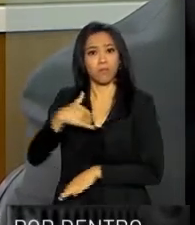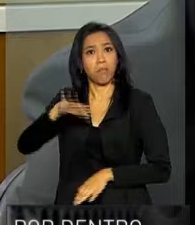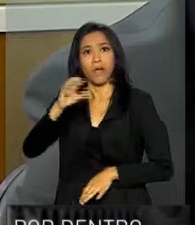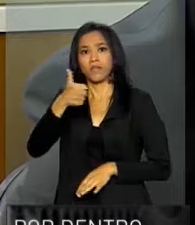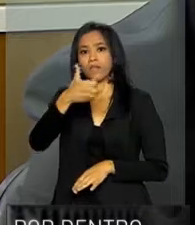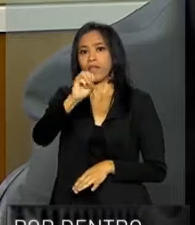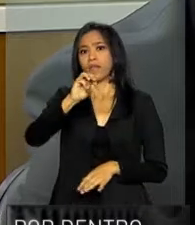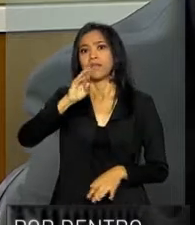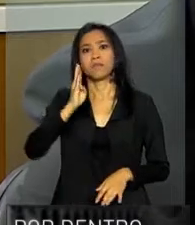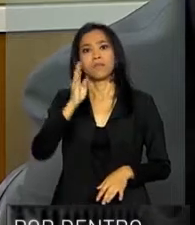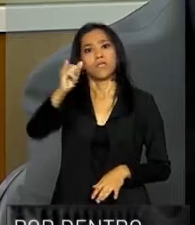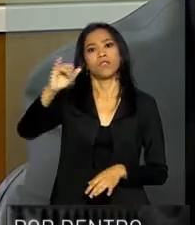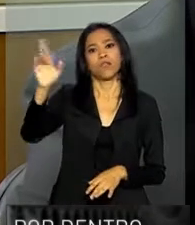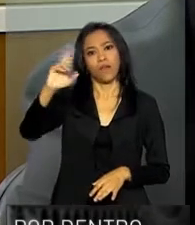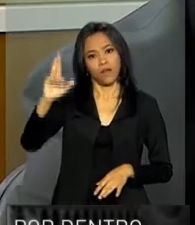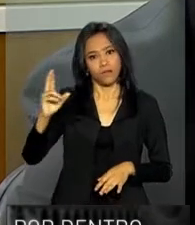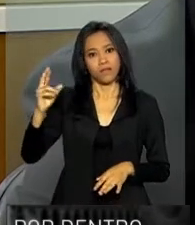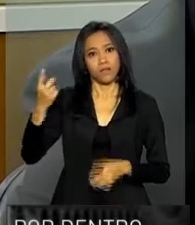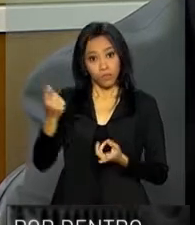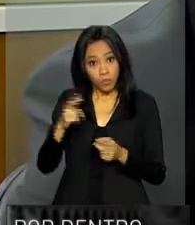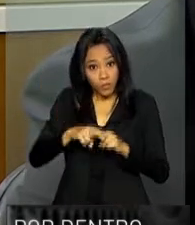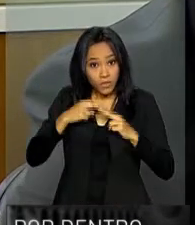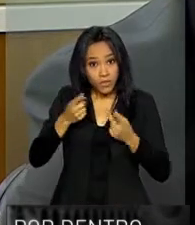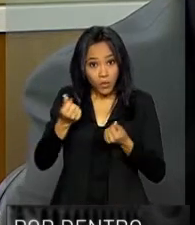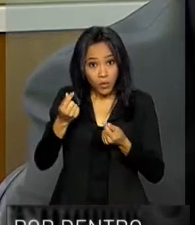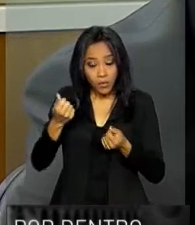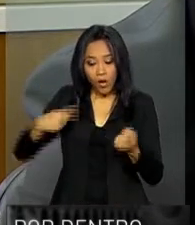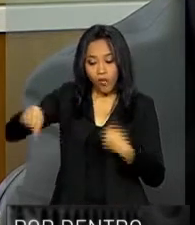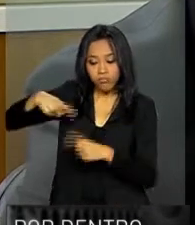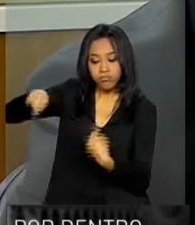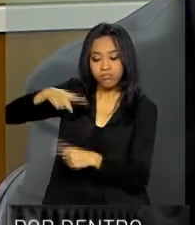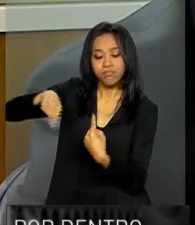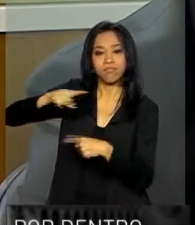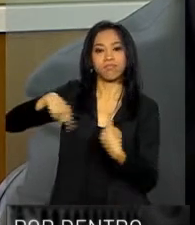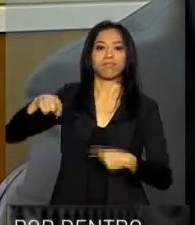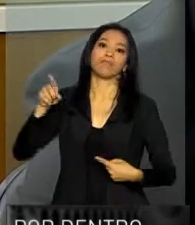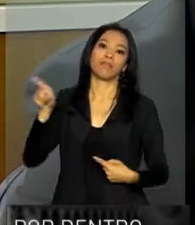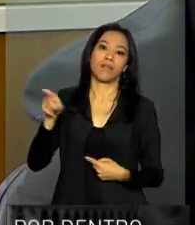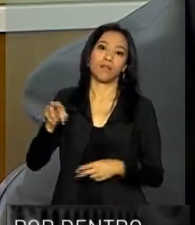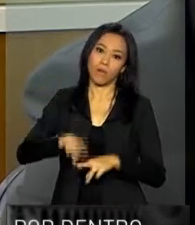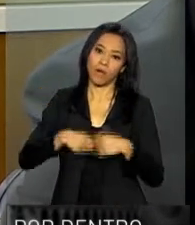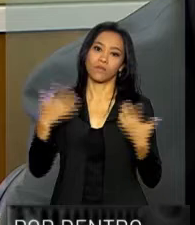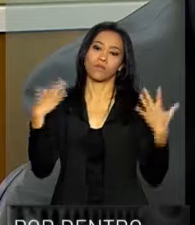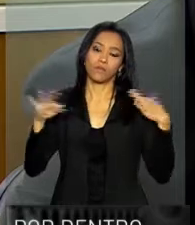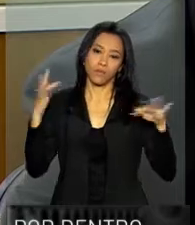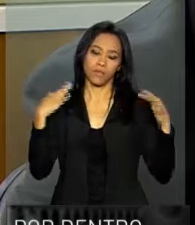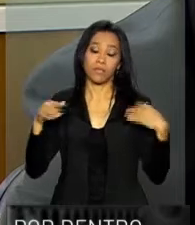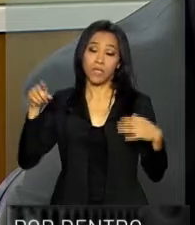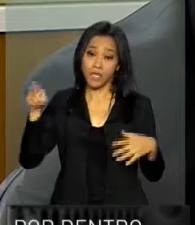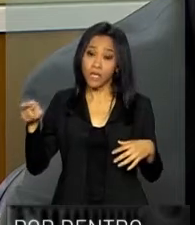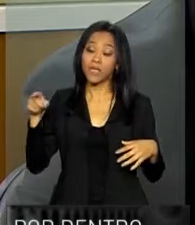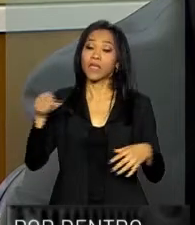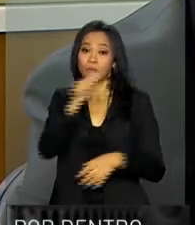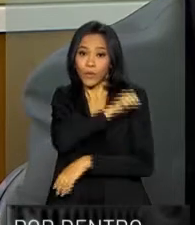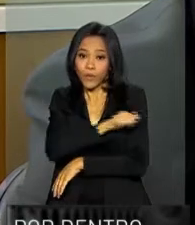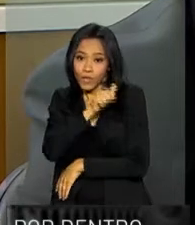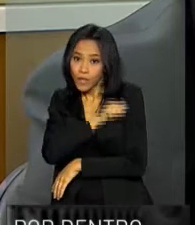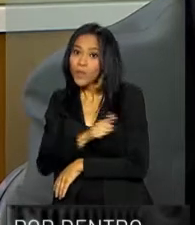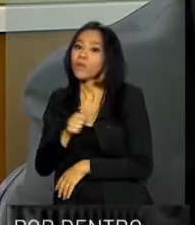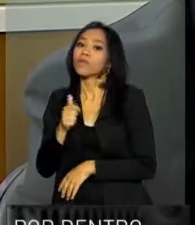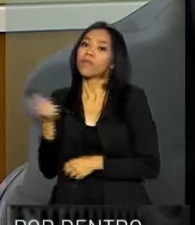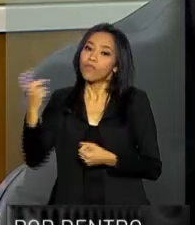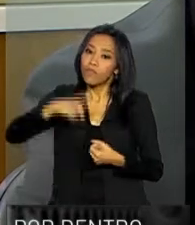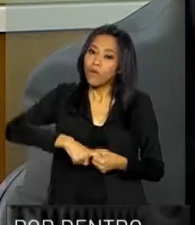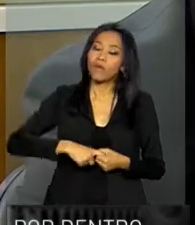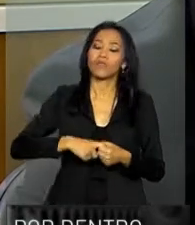nos últimos anos então a expectativa do rio de janeiro é de que o rio se transforme de novo numa capital que é